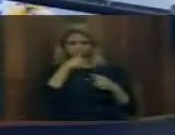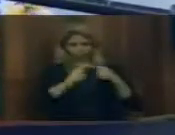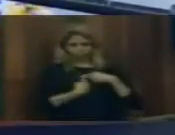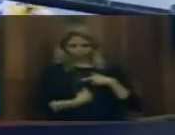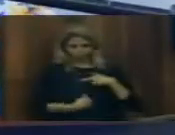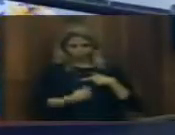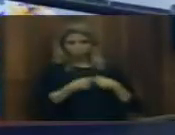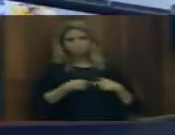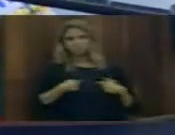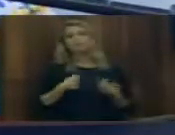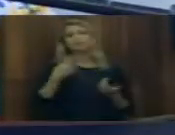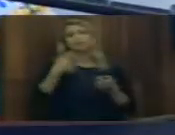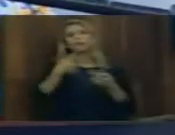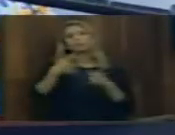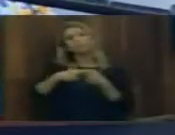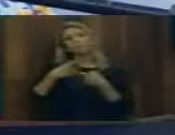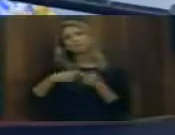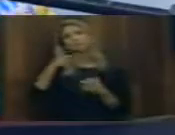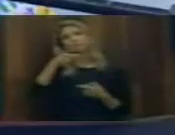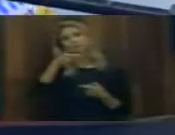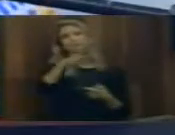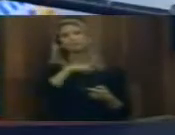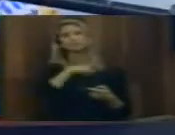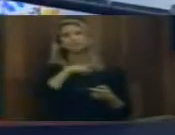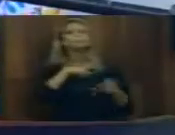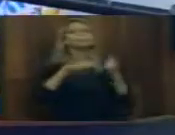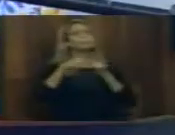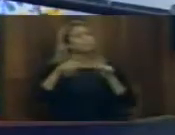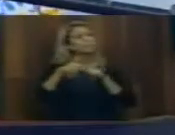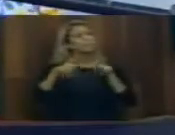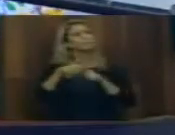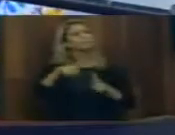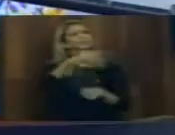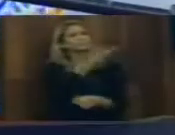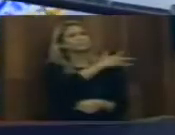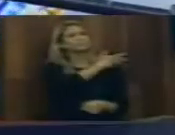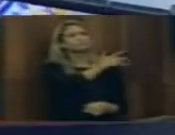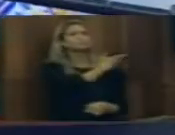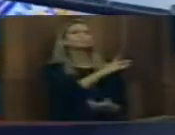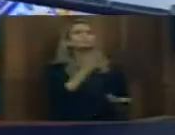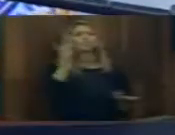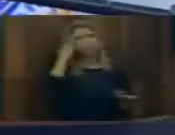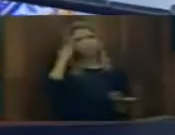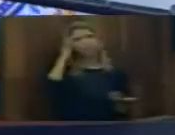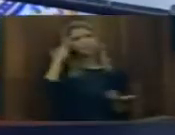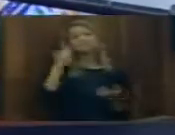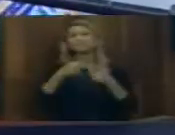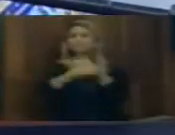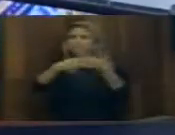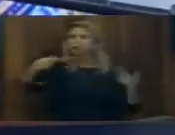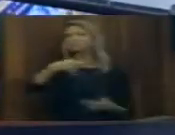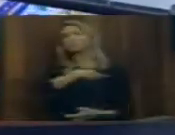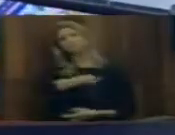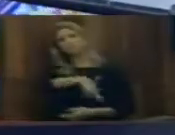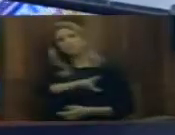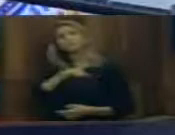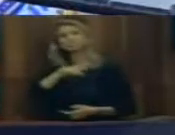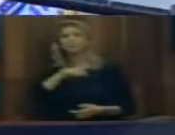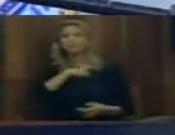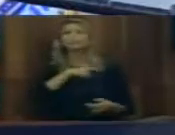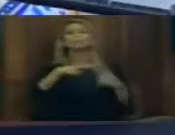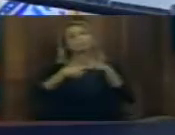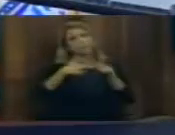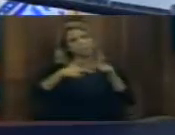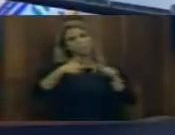e outras coisas mais. Eu tenho esse depoimento dessas pessoas de outros segmentos religiosos, que não só